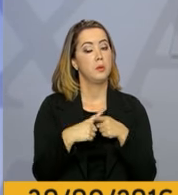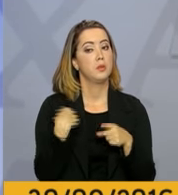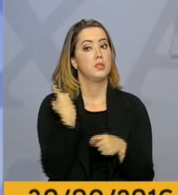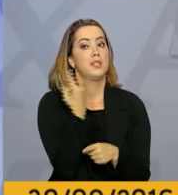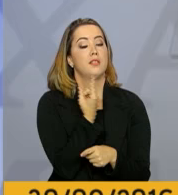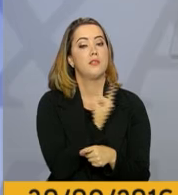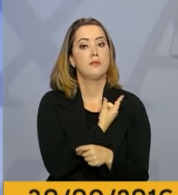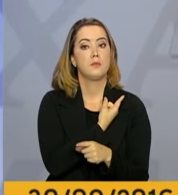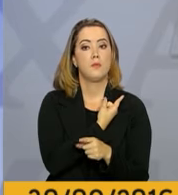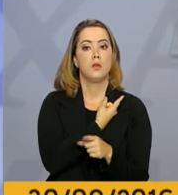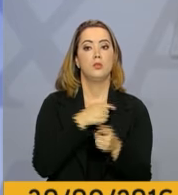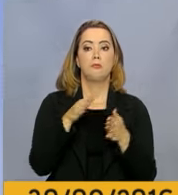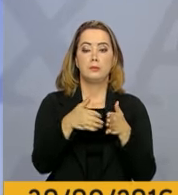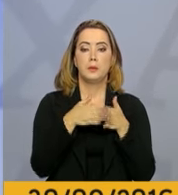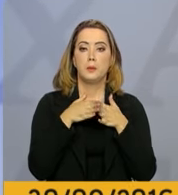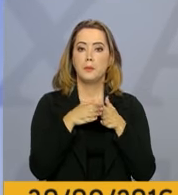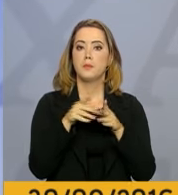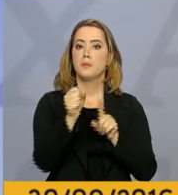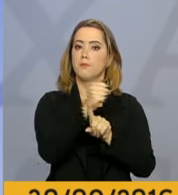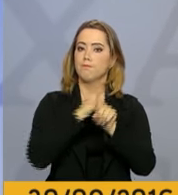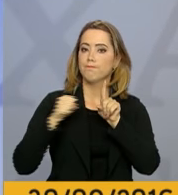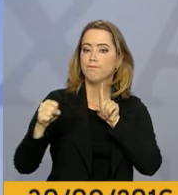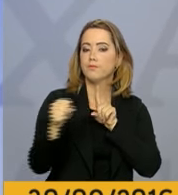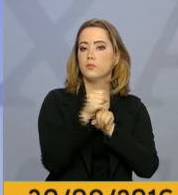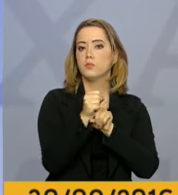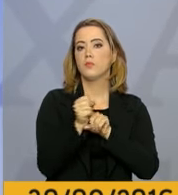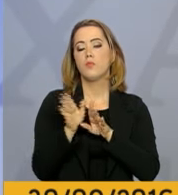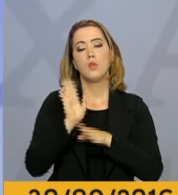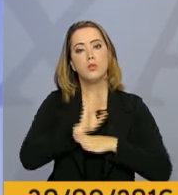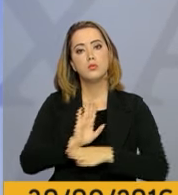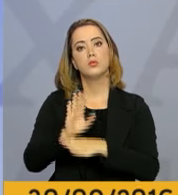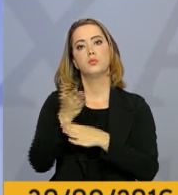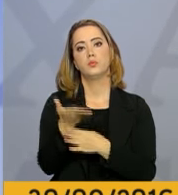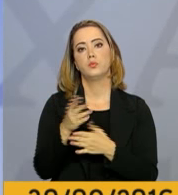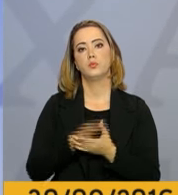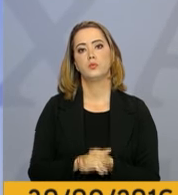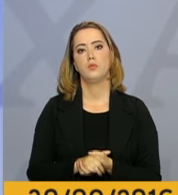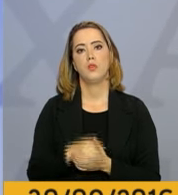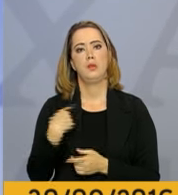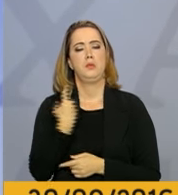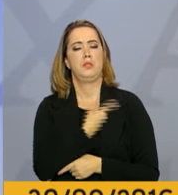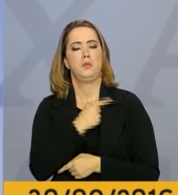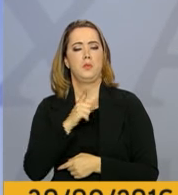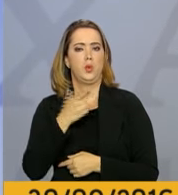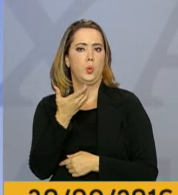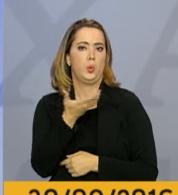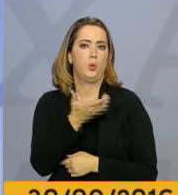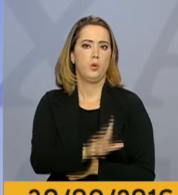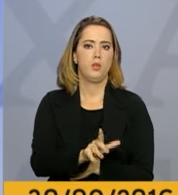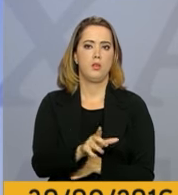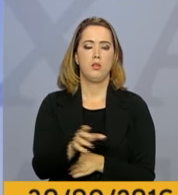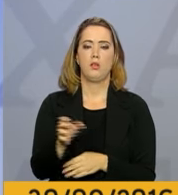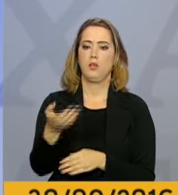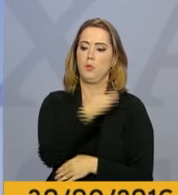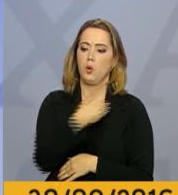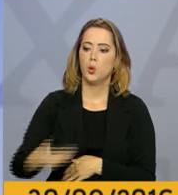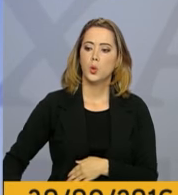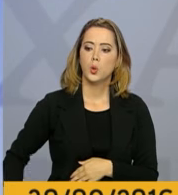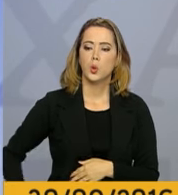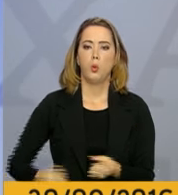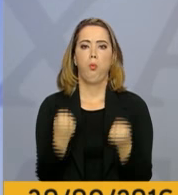muitas e são urgentes. Tampouco queremos um Estado pesado, que alimenta